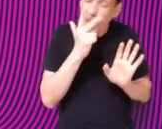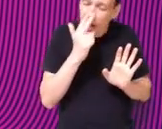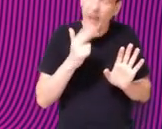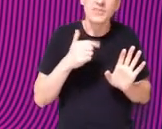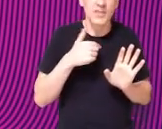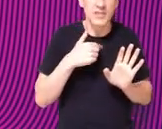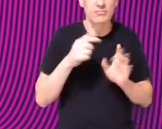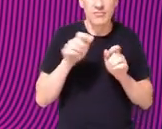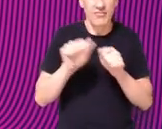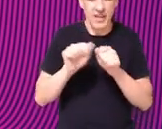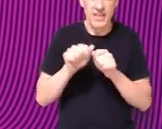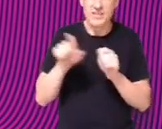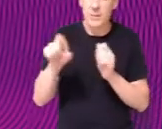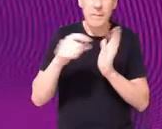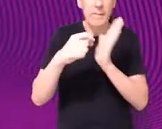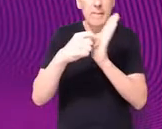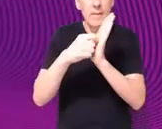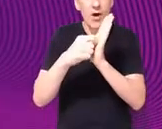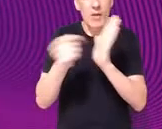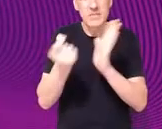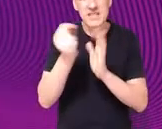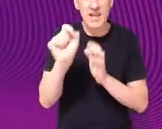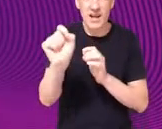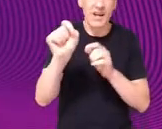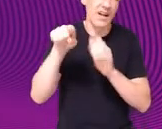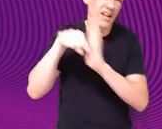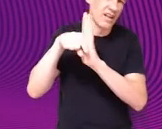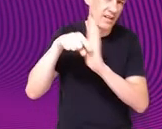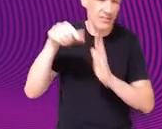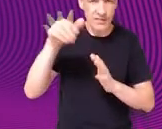Obrigado. João, você tem algo a acrescentar para a gente poder seguir?